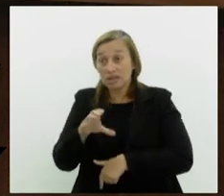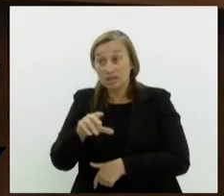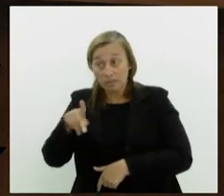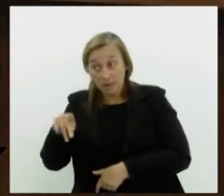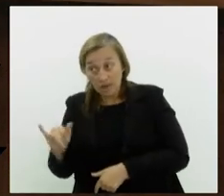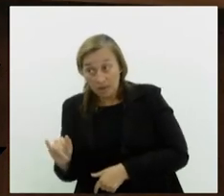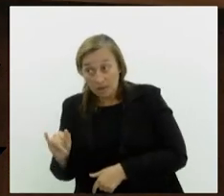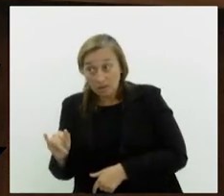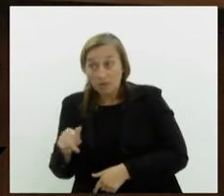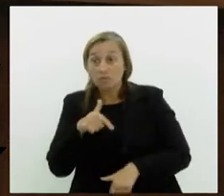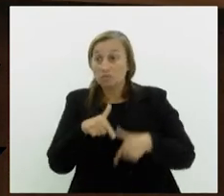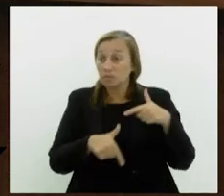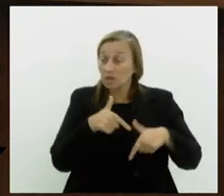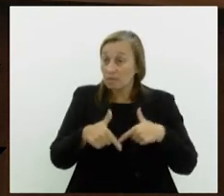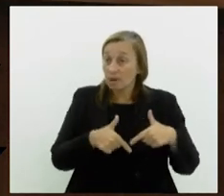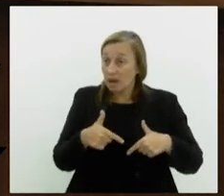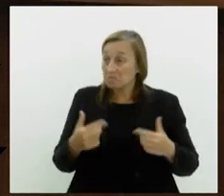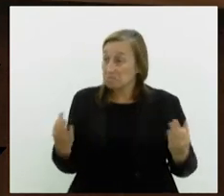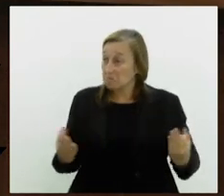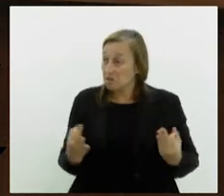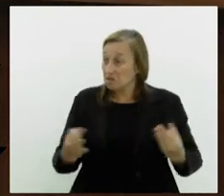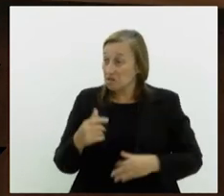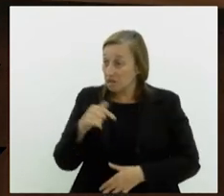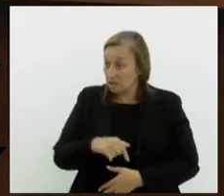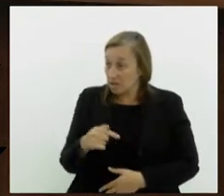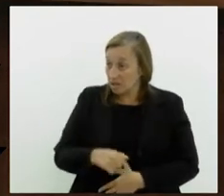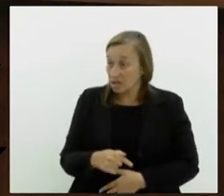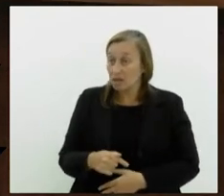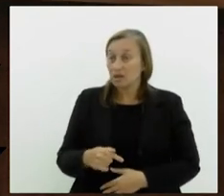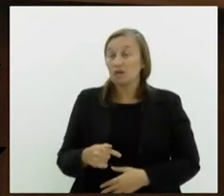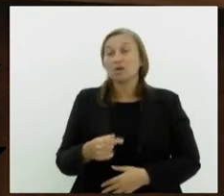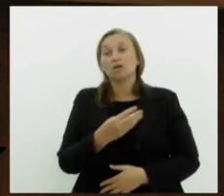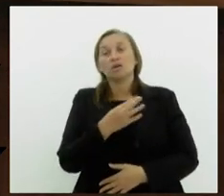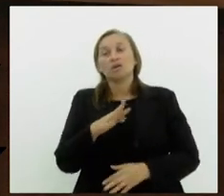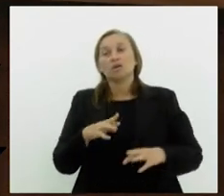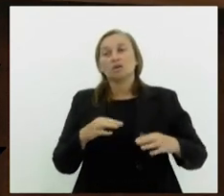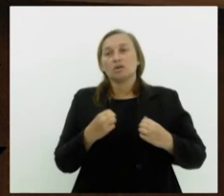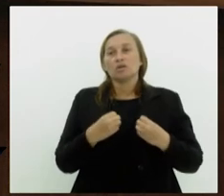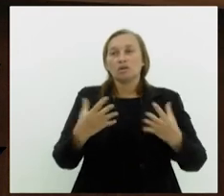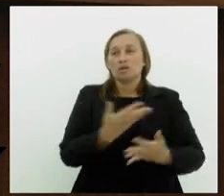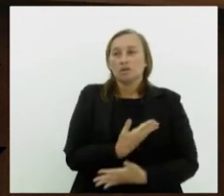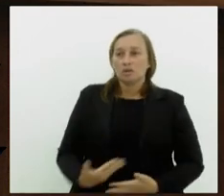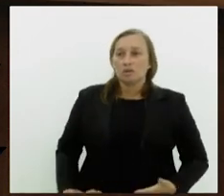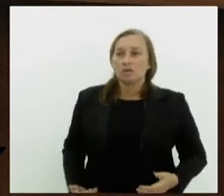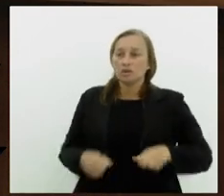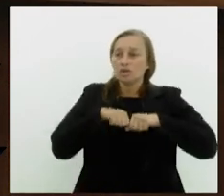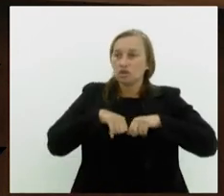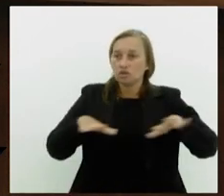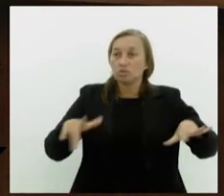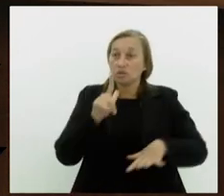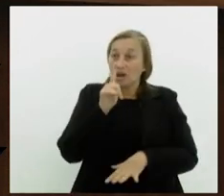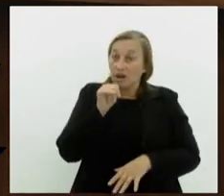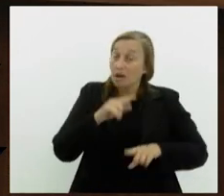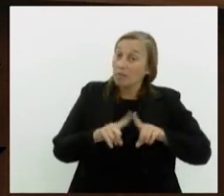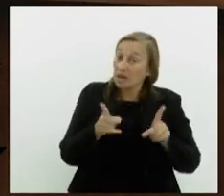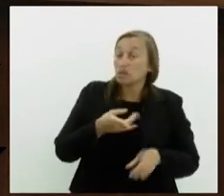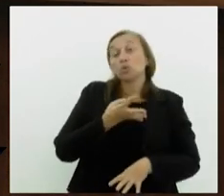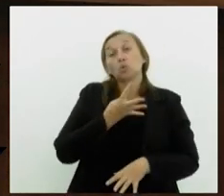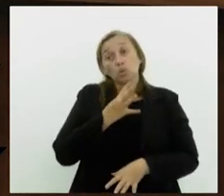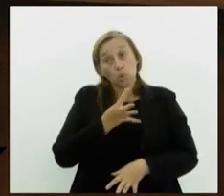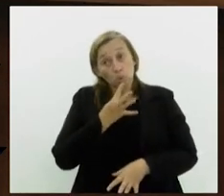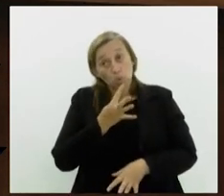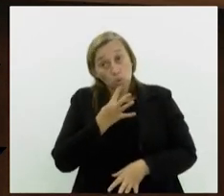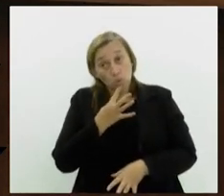tem feito um trabalho incessante aqui, inclusive com audiências públicas marcadas sobre a distribuição da água, mas tem que se reconhecer que